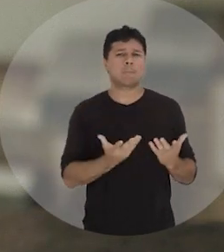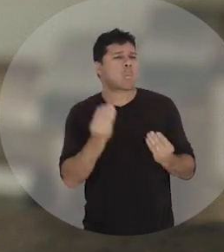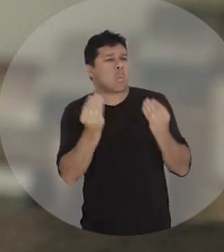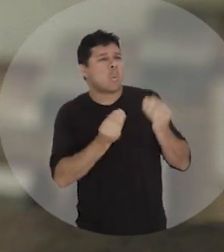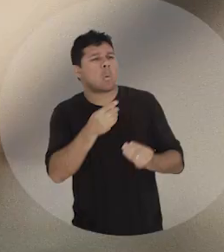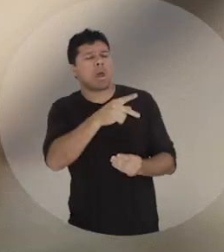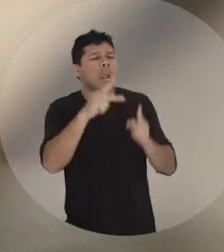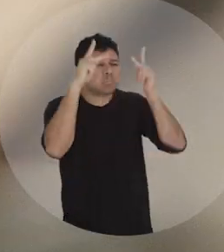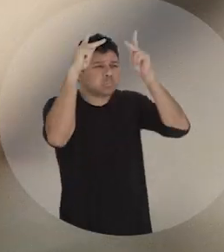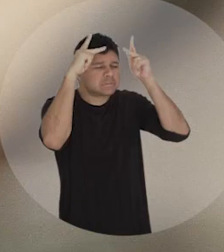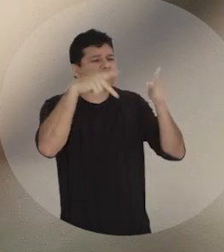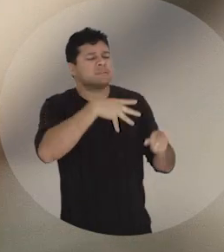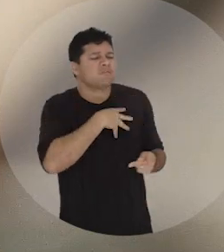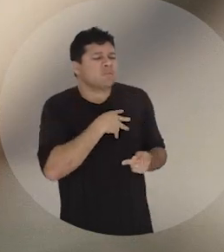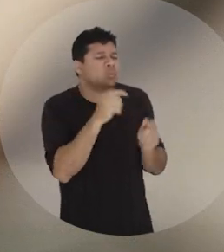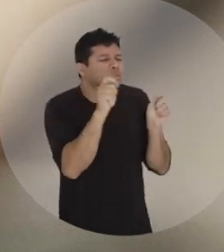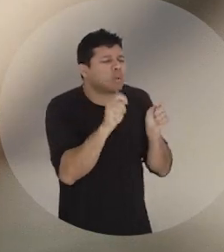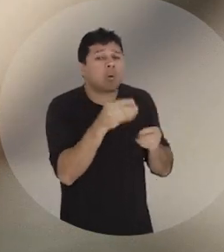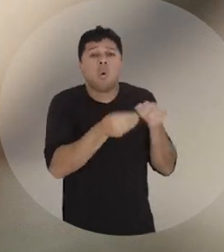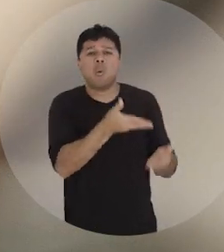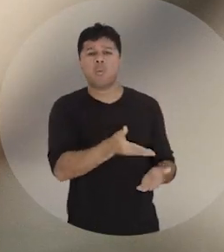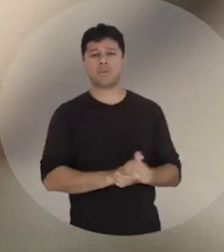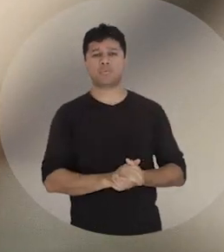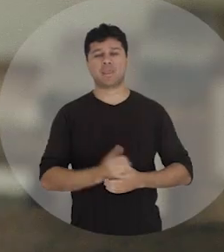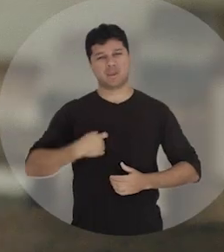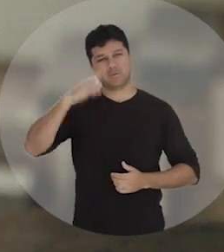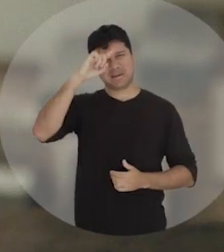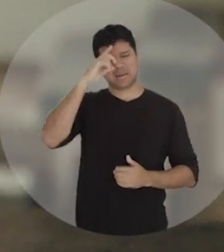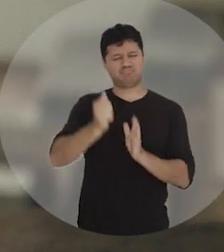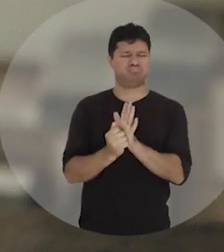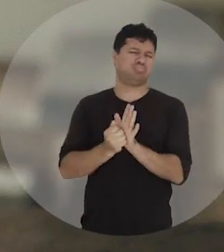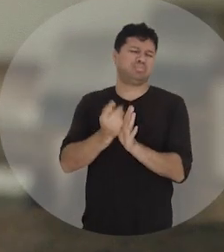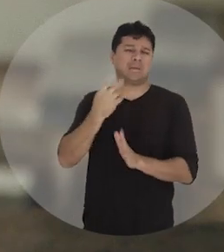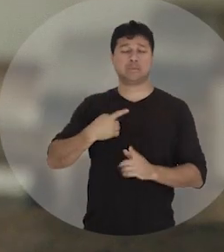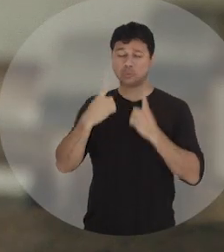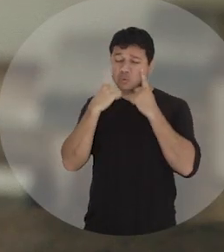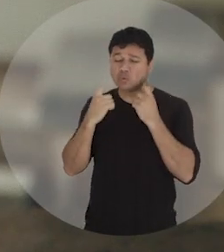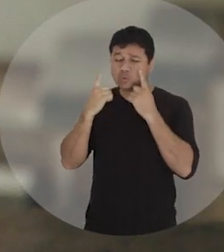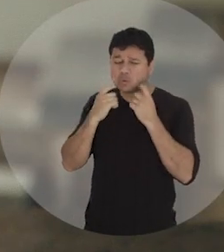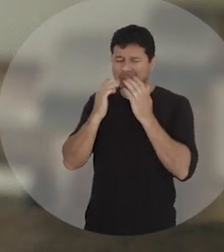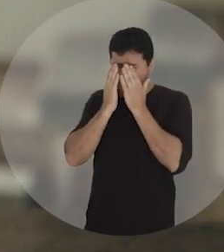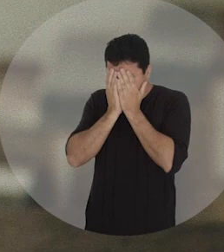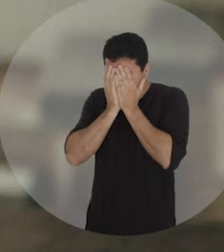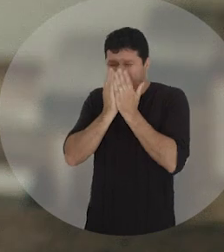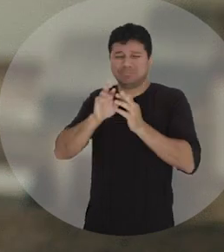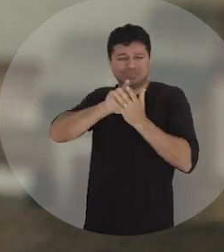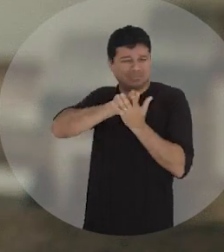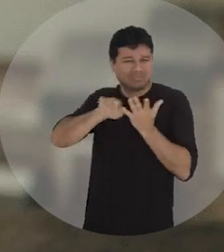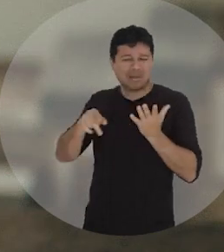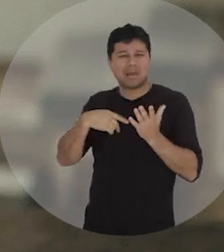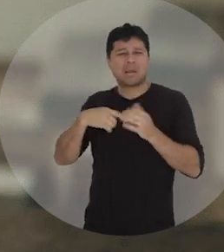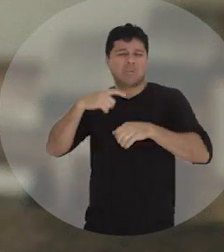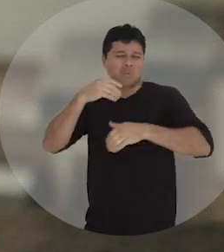cabeça dela? Como que a minha princesinha vai ficar daquela forma? E eu lembro, assim, muitas vezes que eu chorava muito,